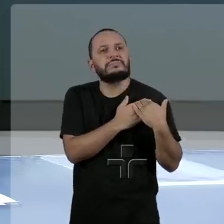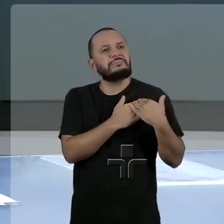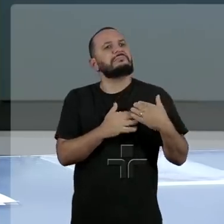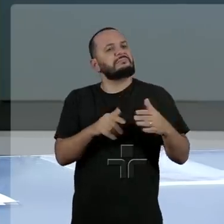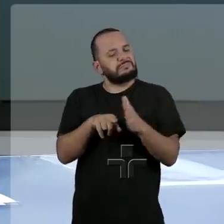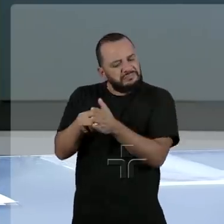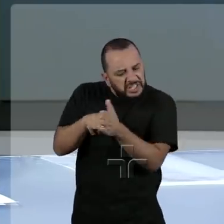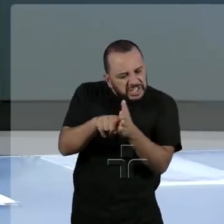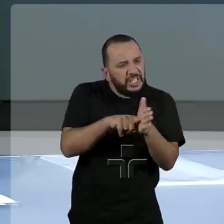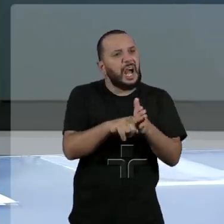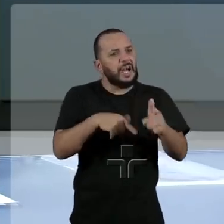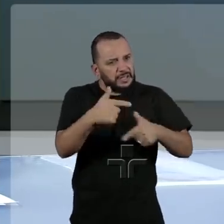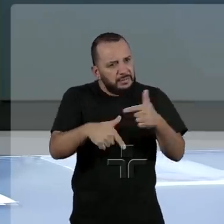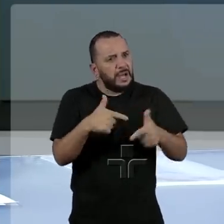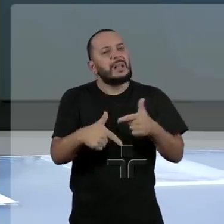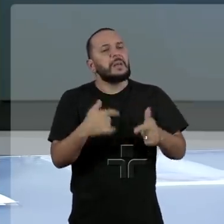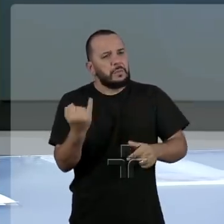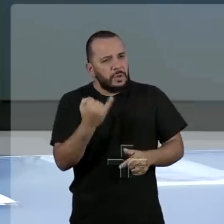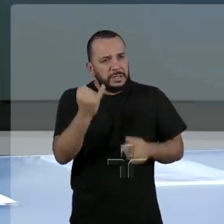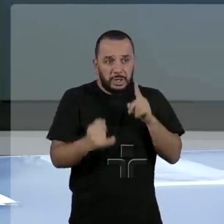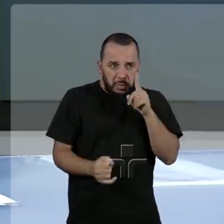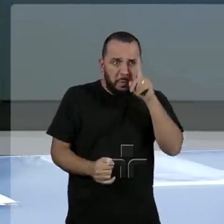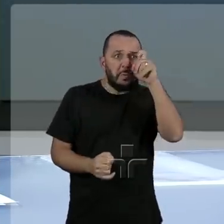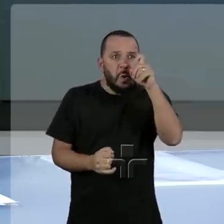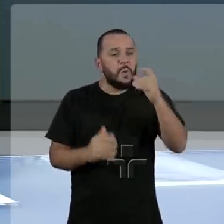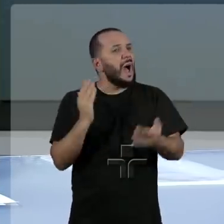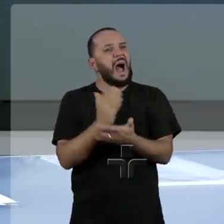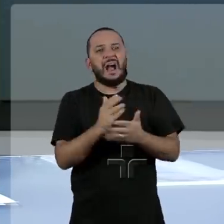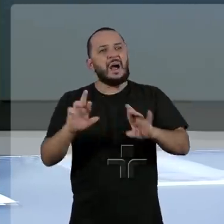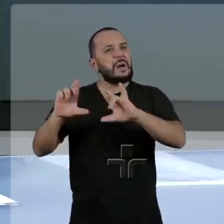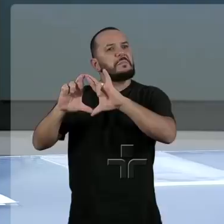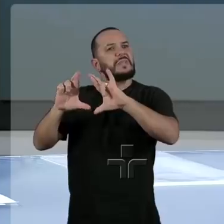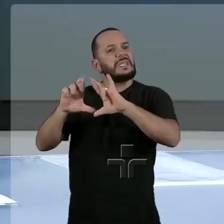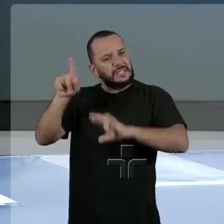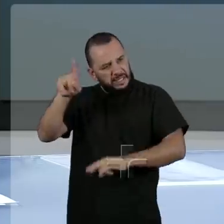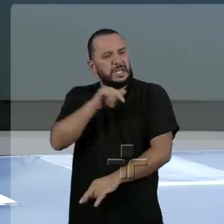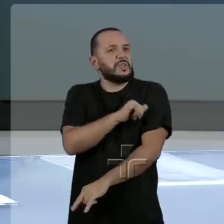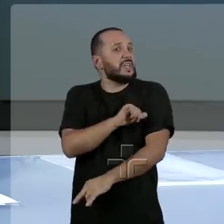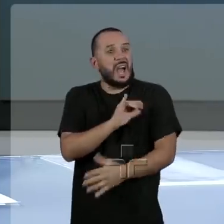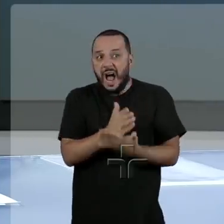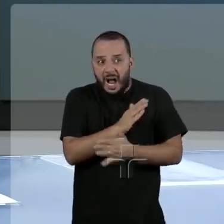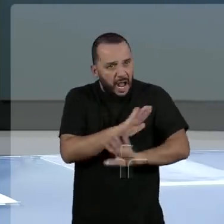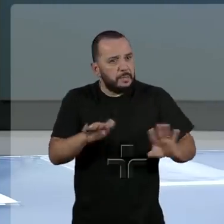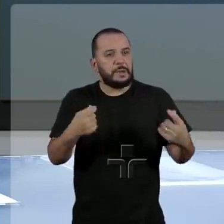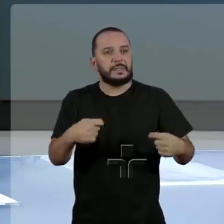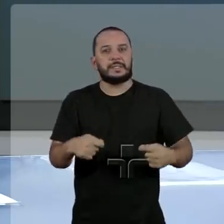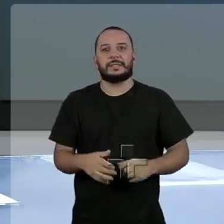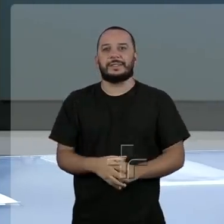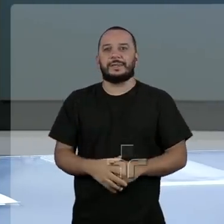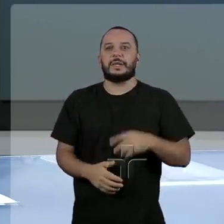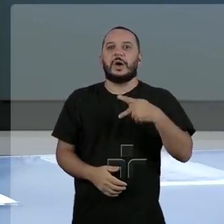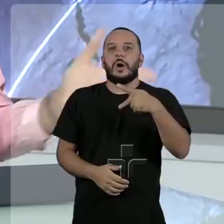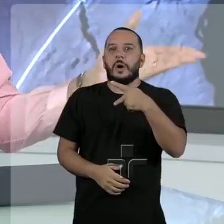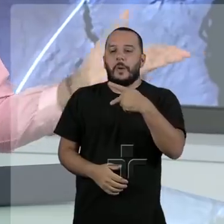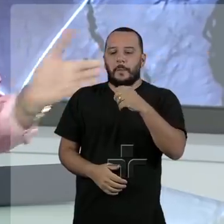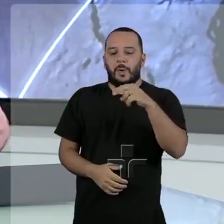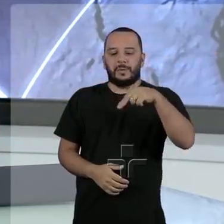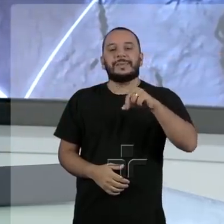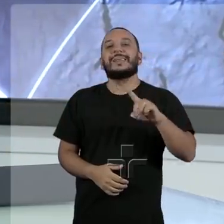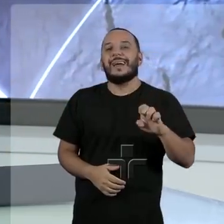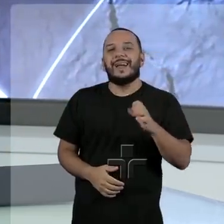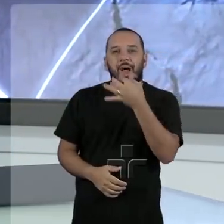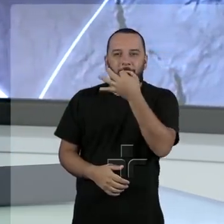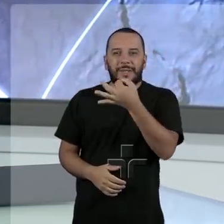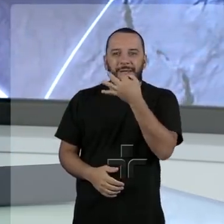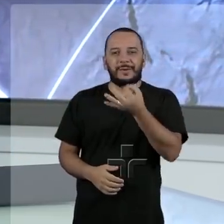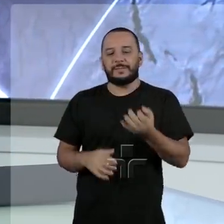tarefas fundamentais do ministro Moro é acabar com milícia no Rio de Janeiro. Bom, até que enfim, o